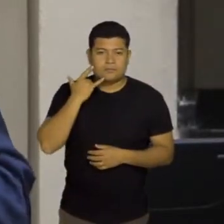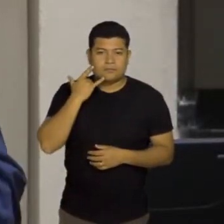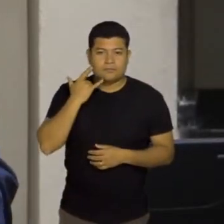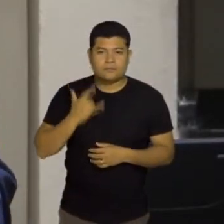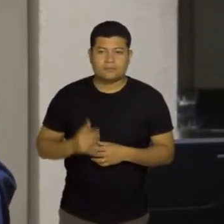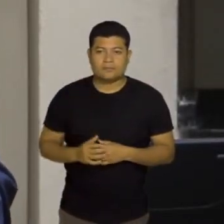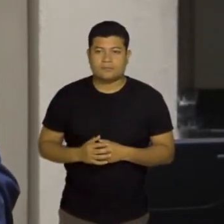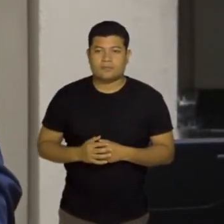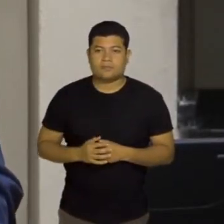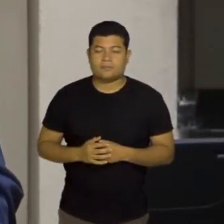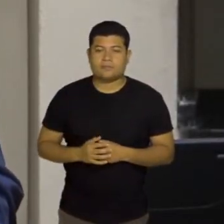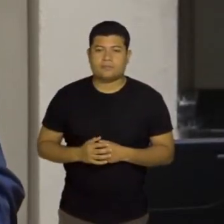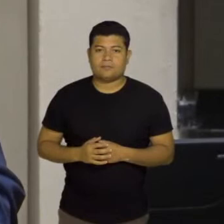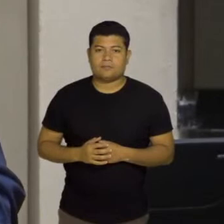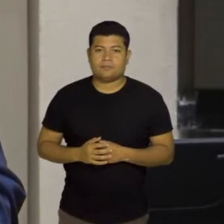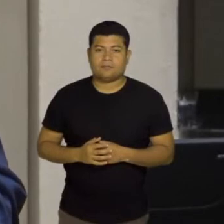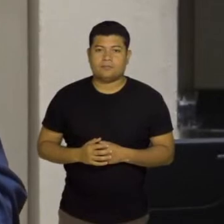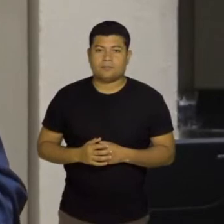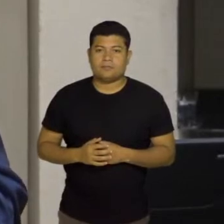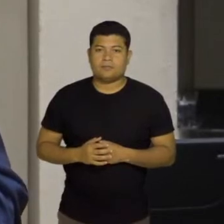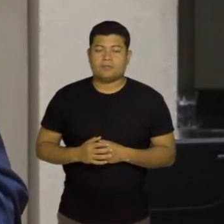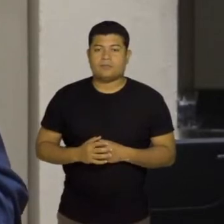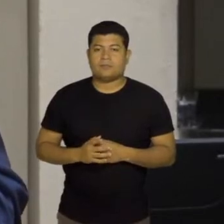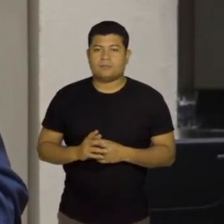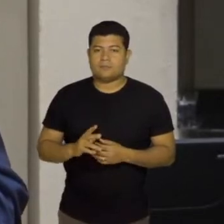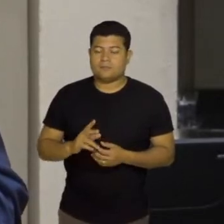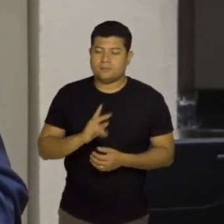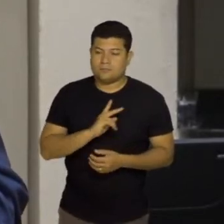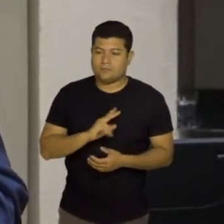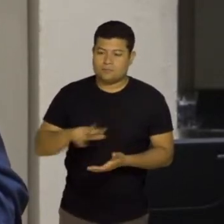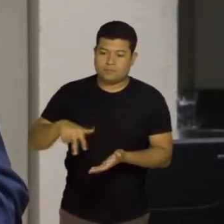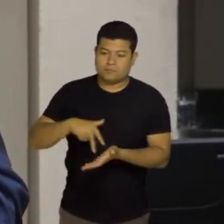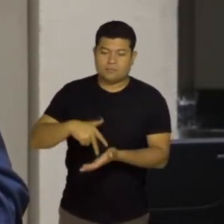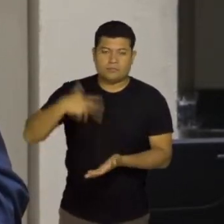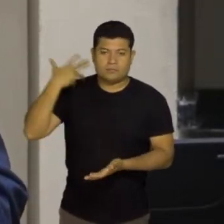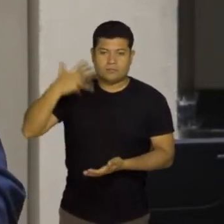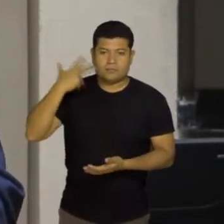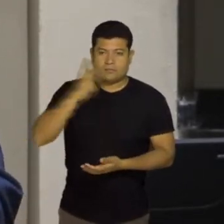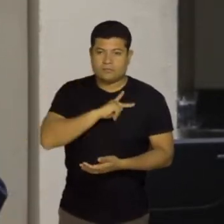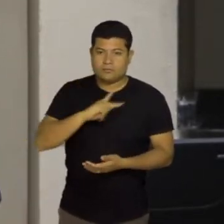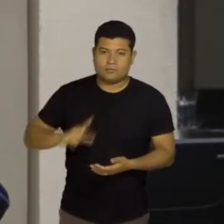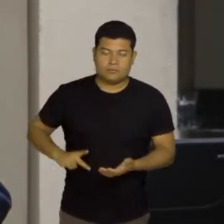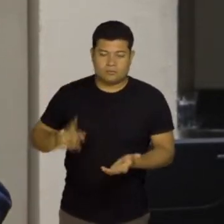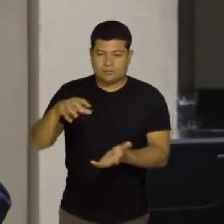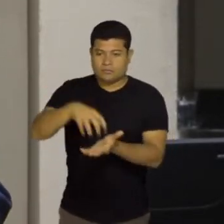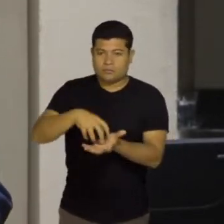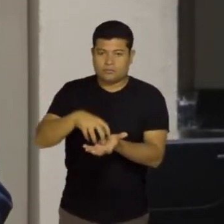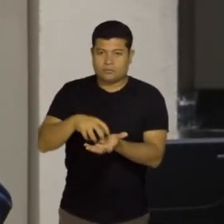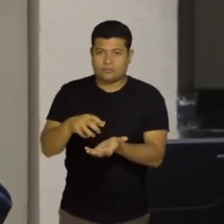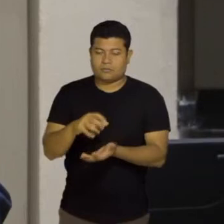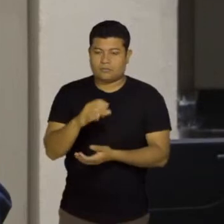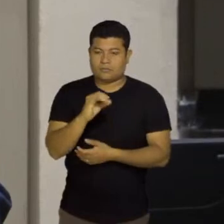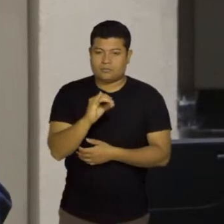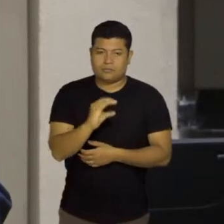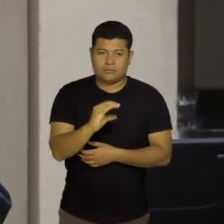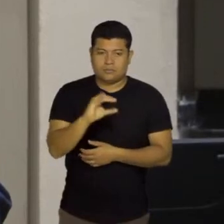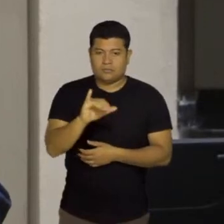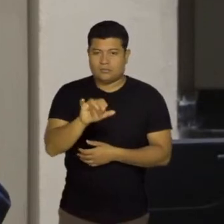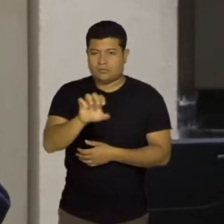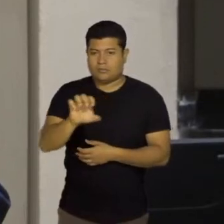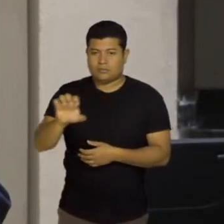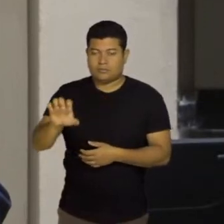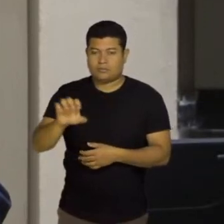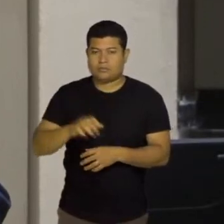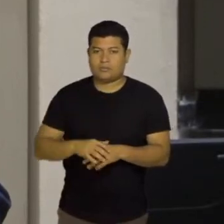para manifestação do presidente do Centro de Integração Empresa Escola, CIE Santa Catarina, senhor Luiz